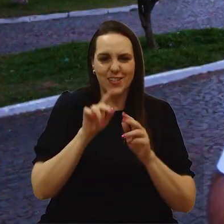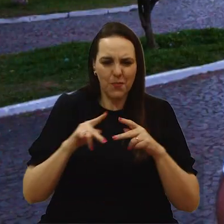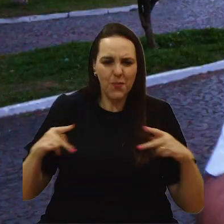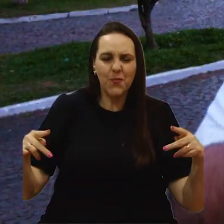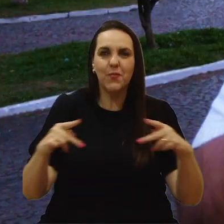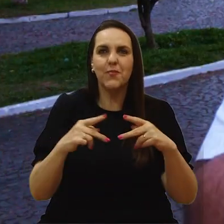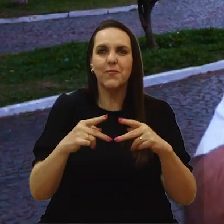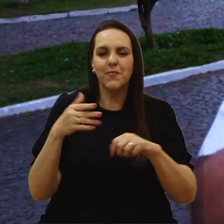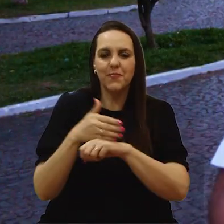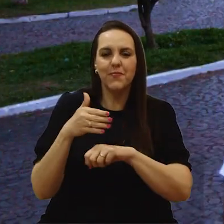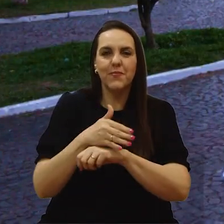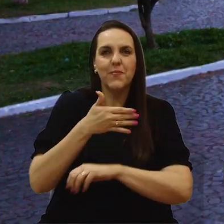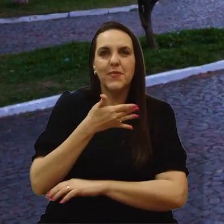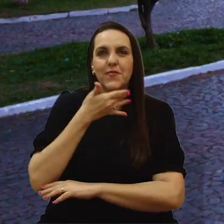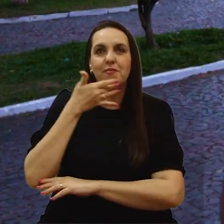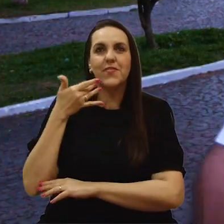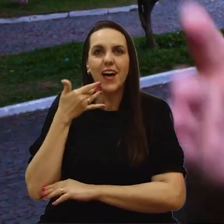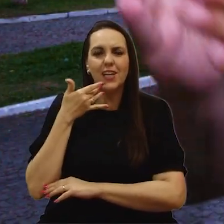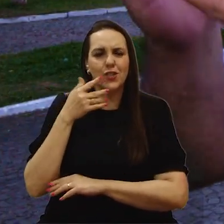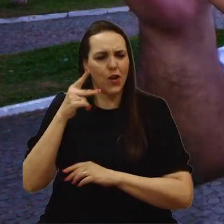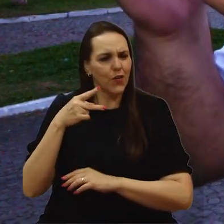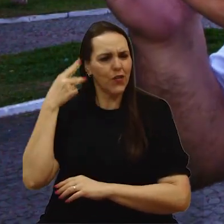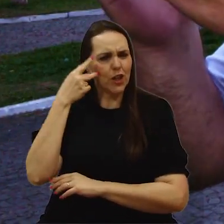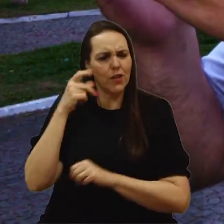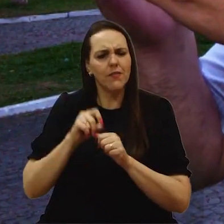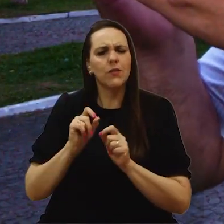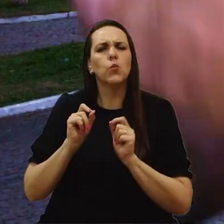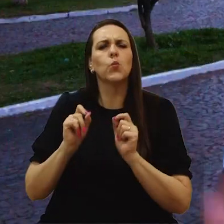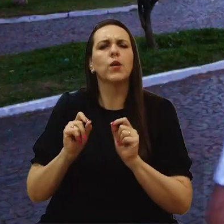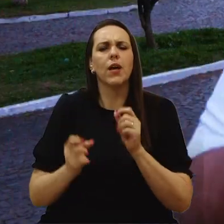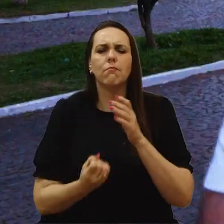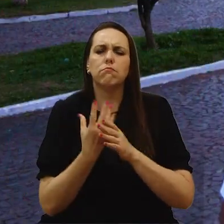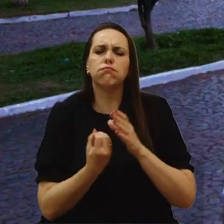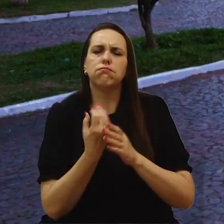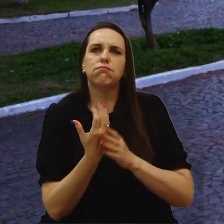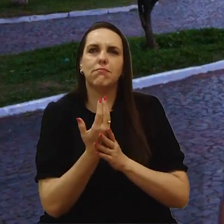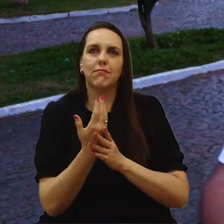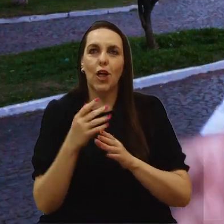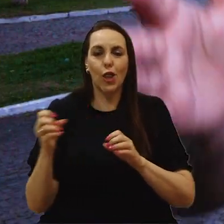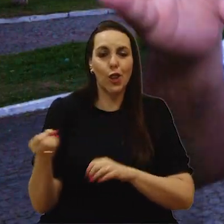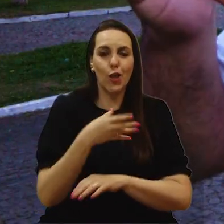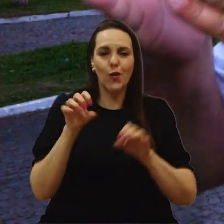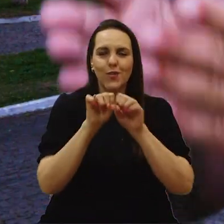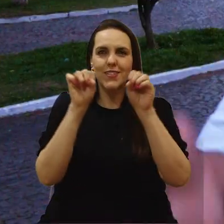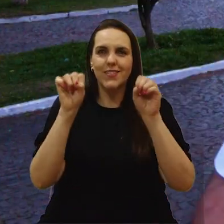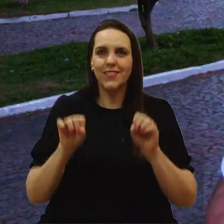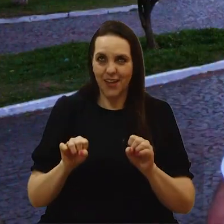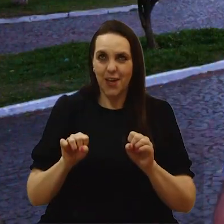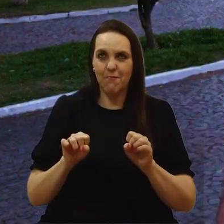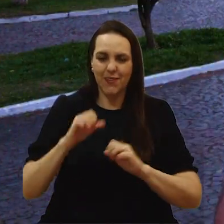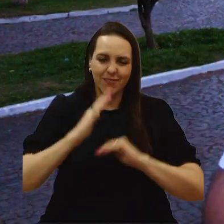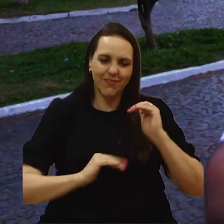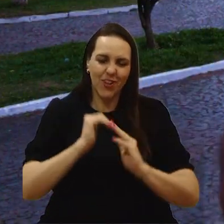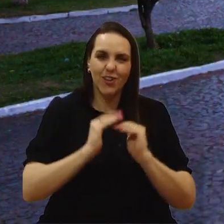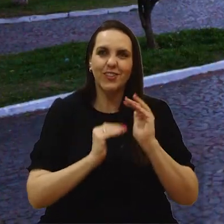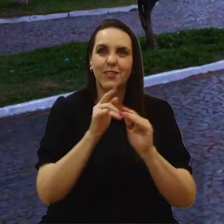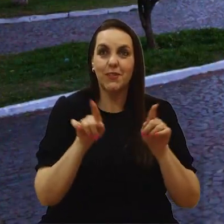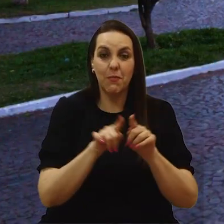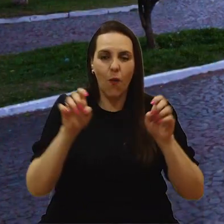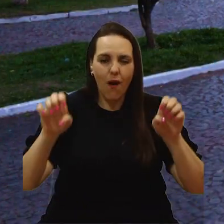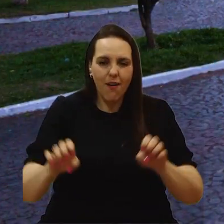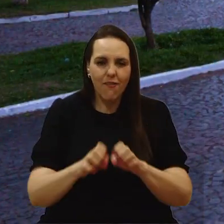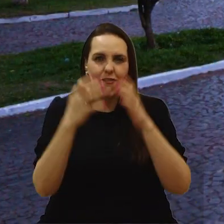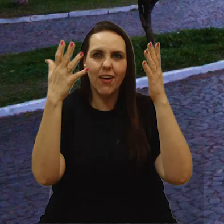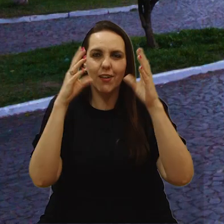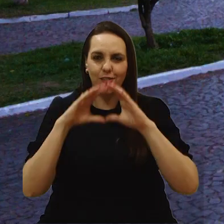tenham acesso de maneira mais facilitada ao que os vereadores estão fazendo e produzindo. Implantamos um novo sistema,